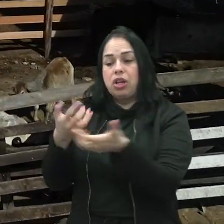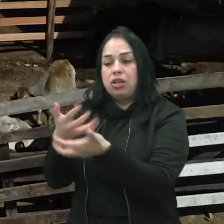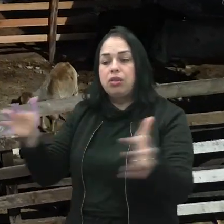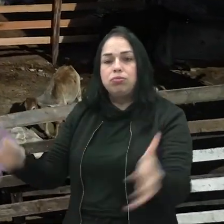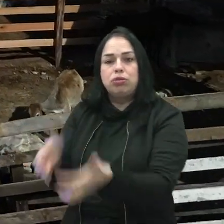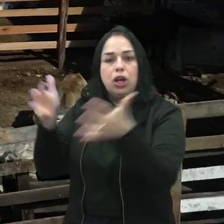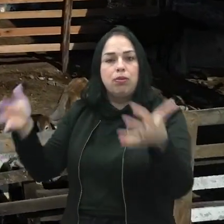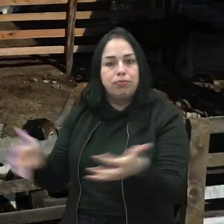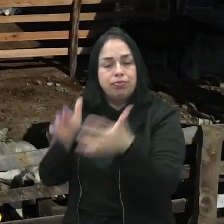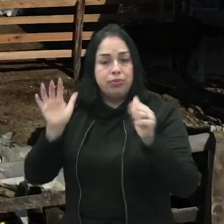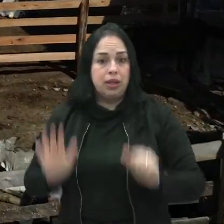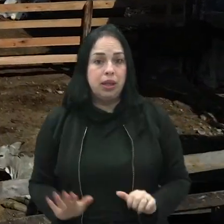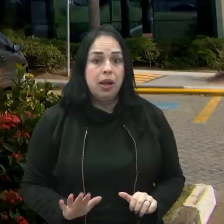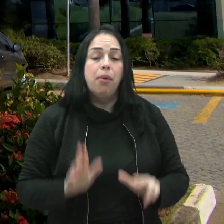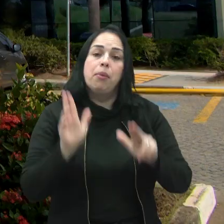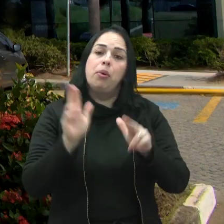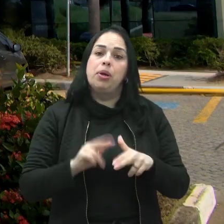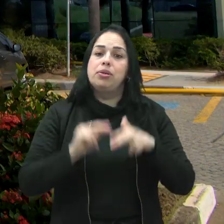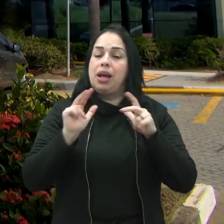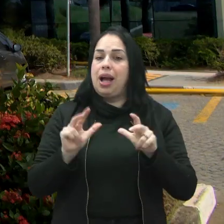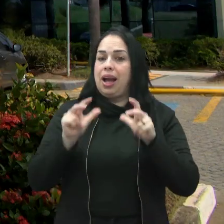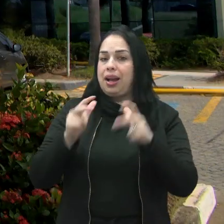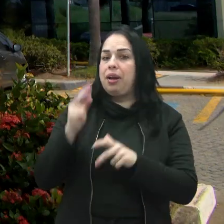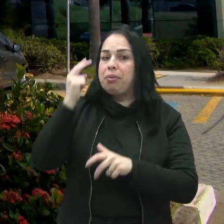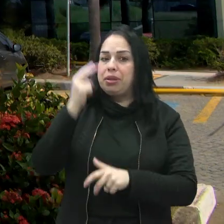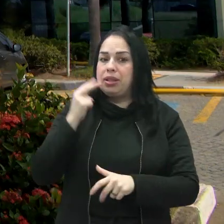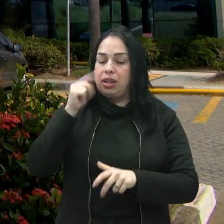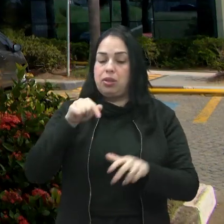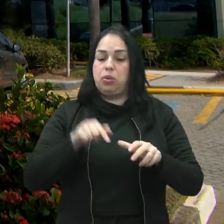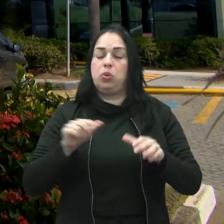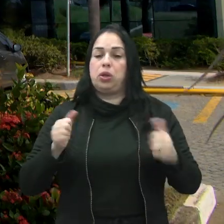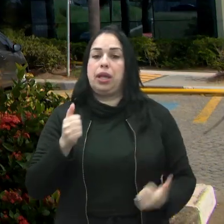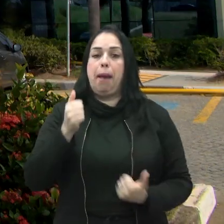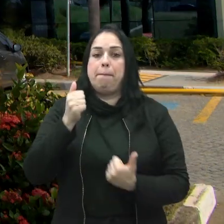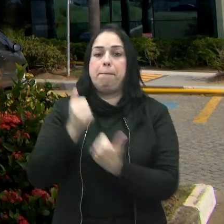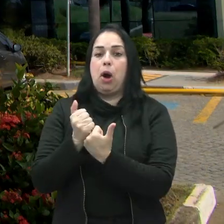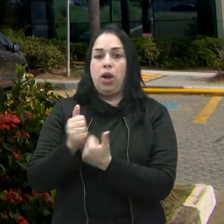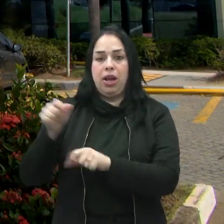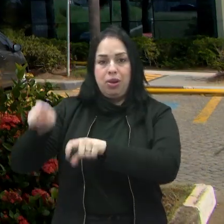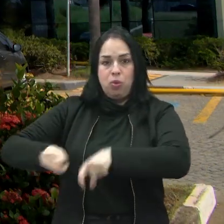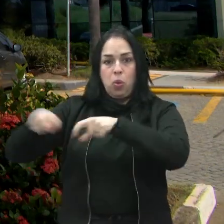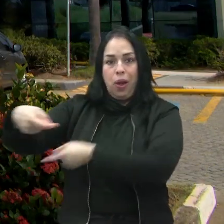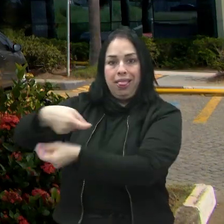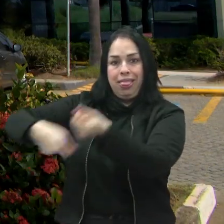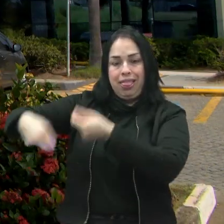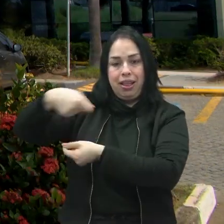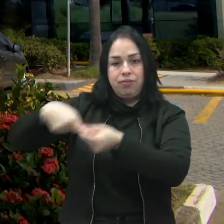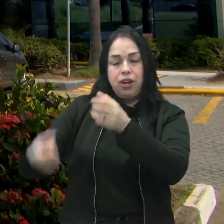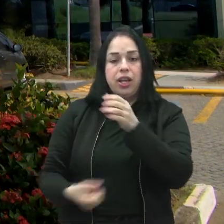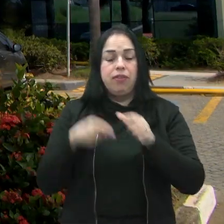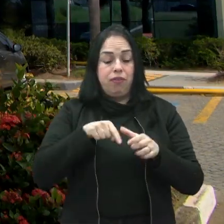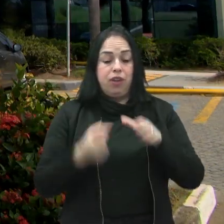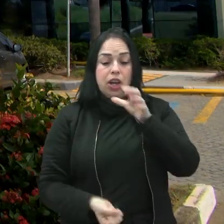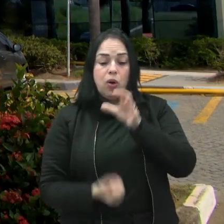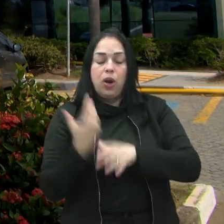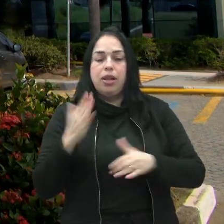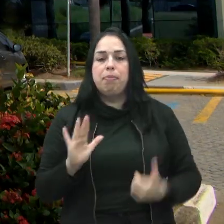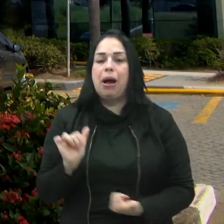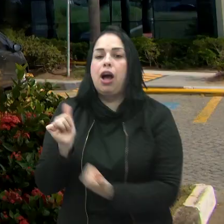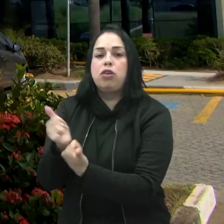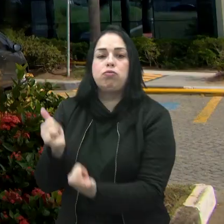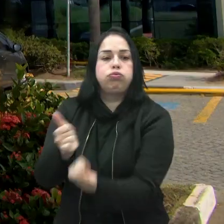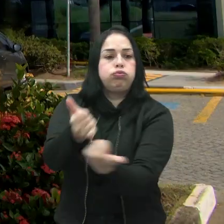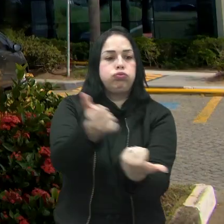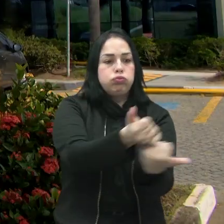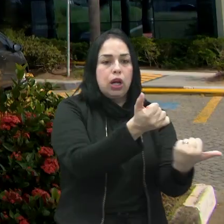produção hortifruti granjeira. Na Câmara Municipal, a Frente Parlamentar de Apoio ao Agronegócio foi criada